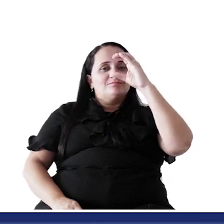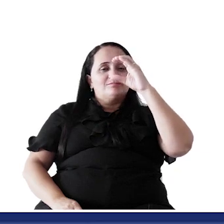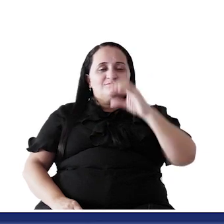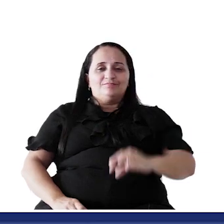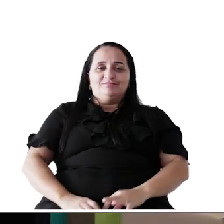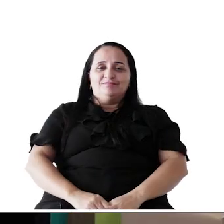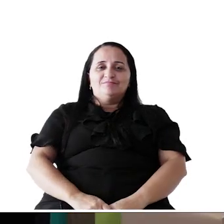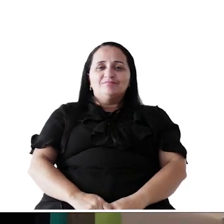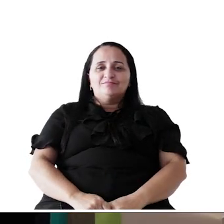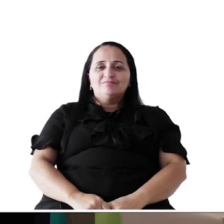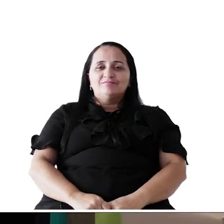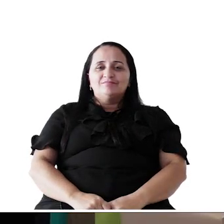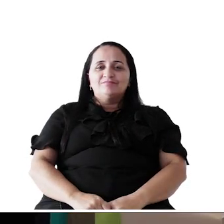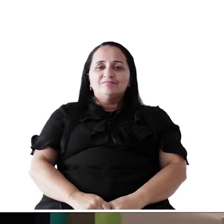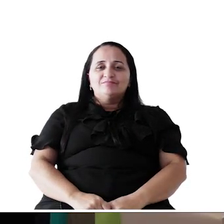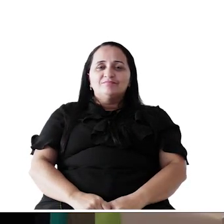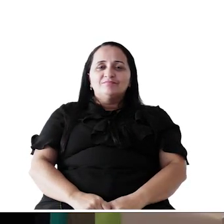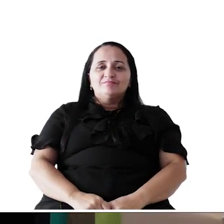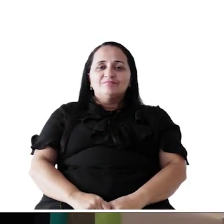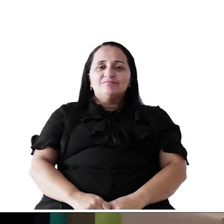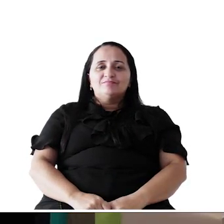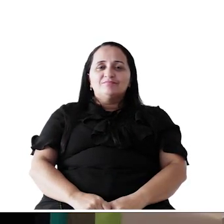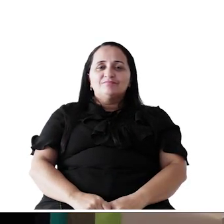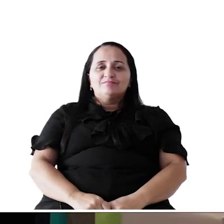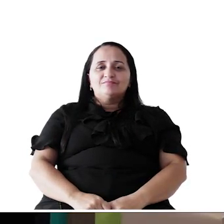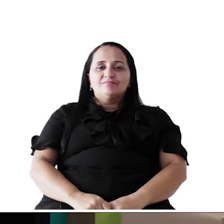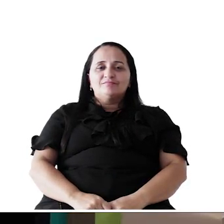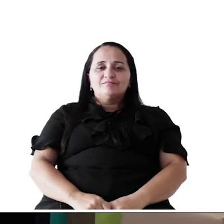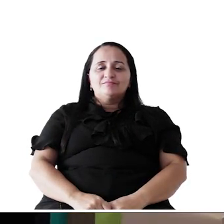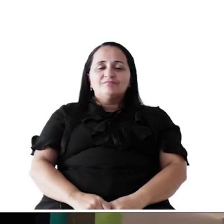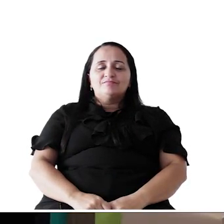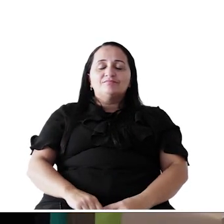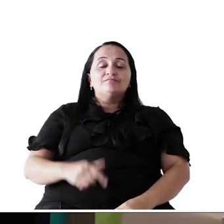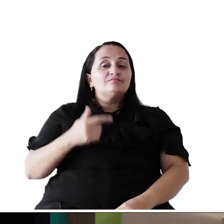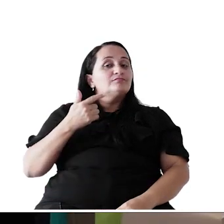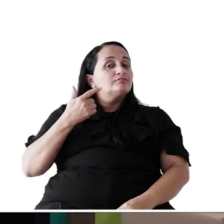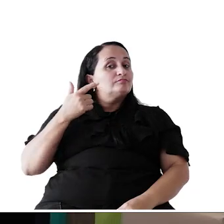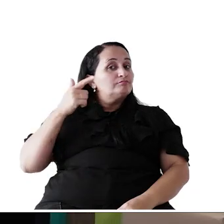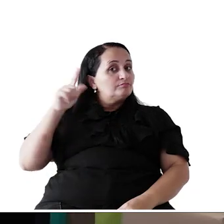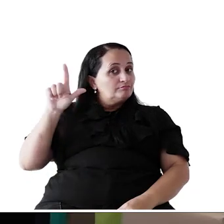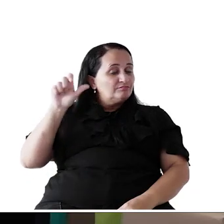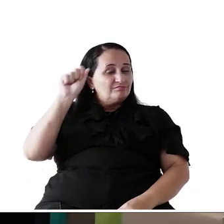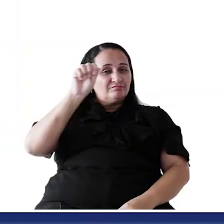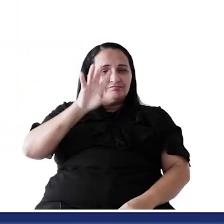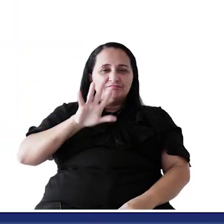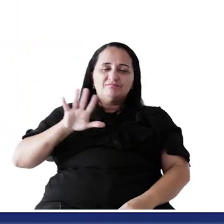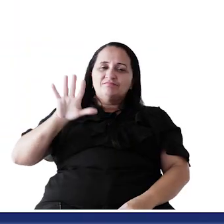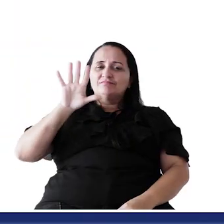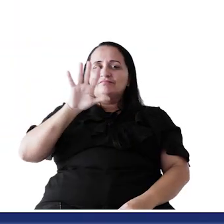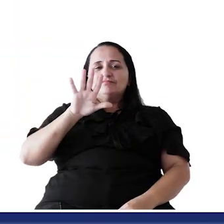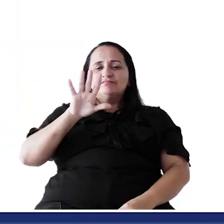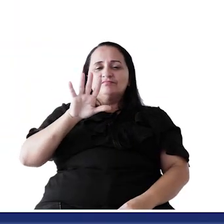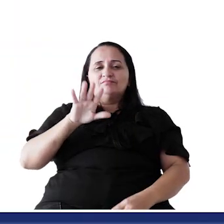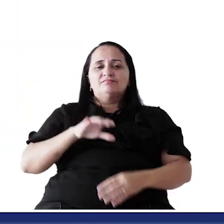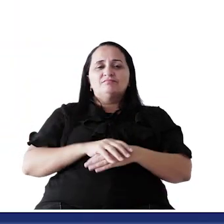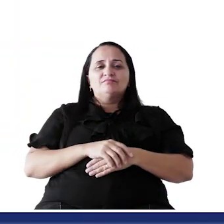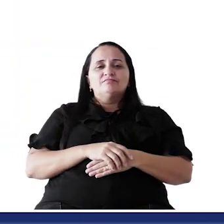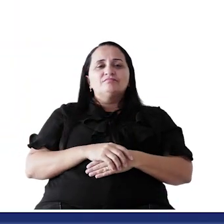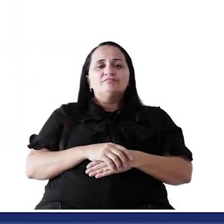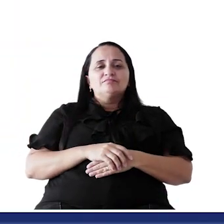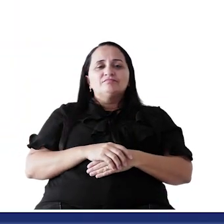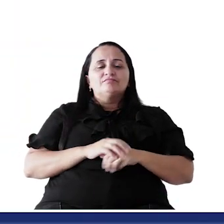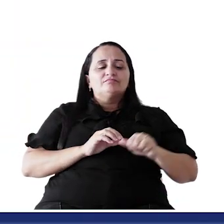C. Agora, uma outra situação, problema ainda utilizando figuras. Nas figuras